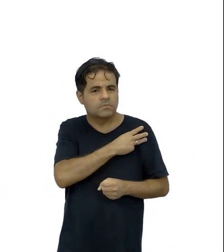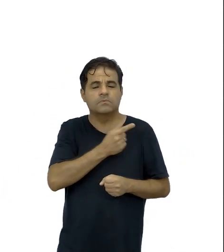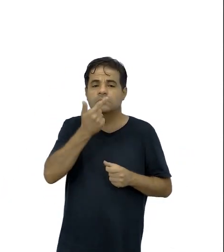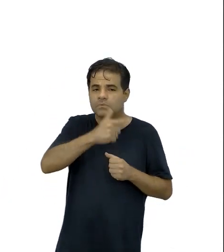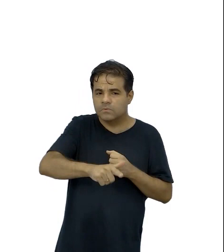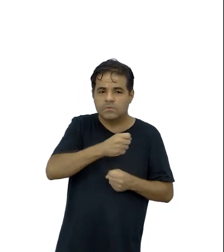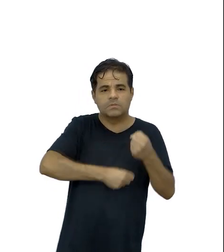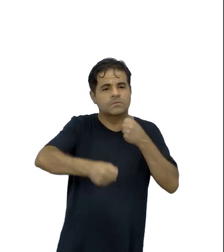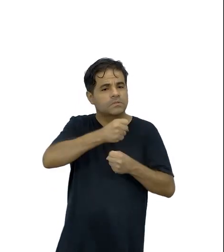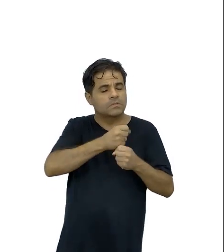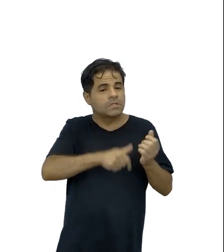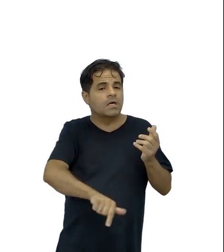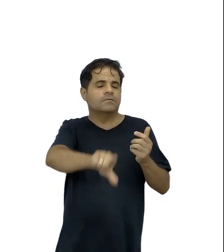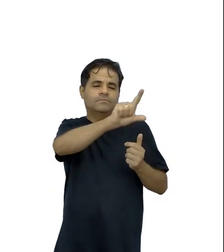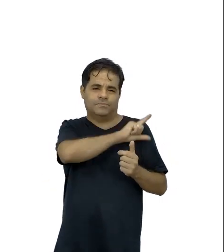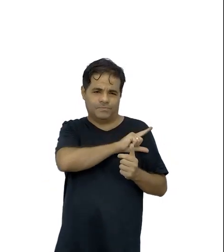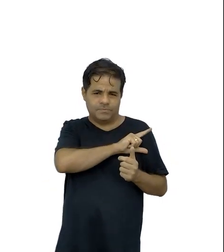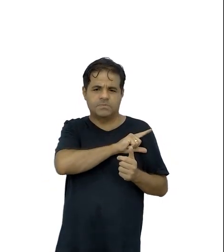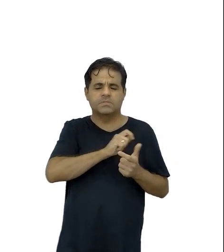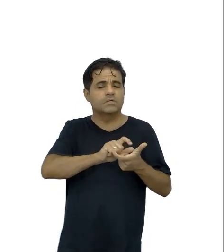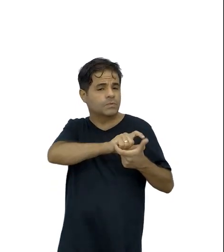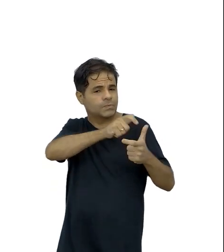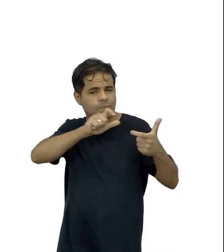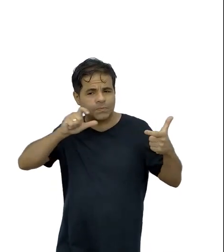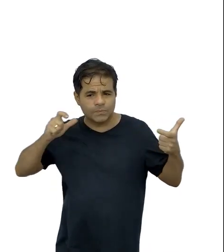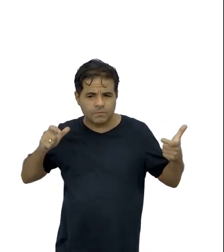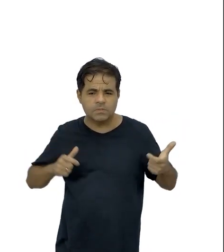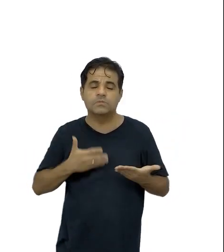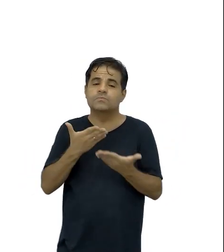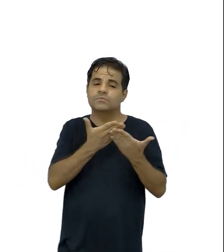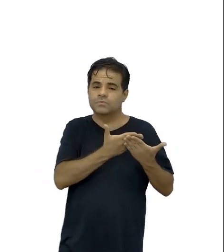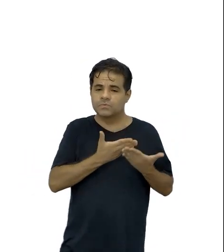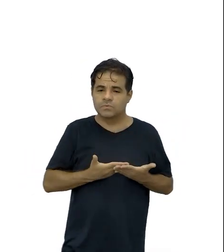anos anteriores, que são estruturantes para o